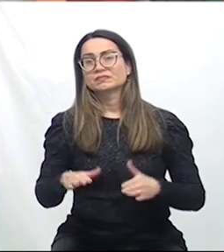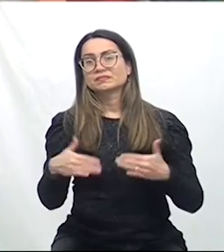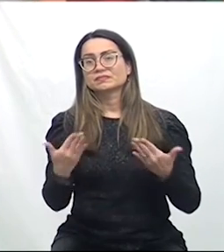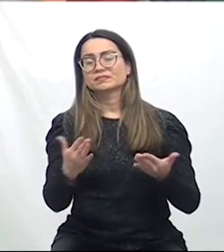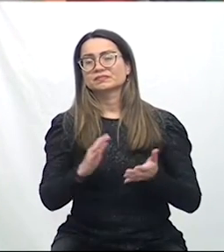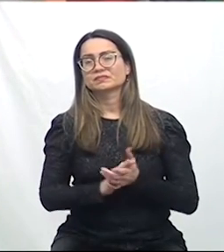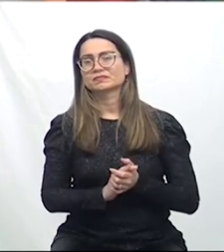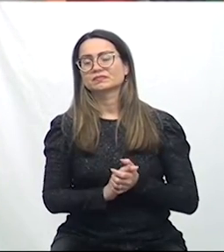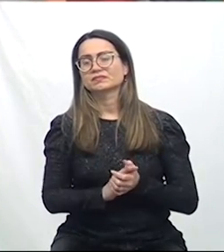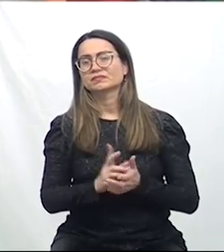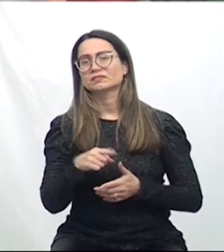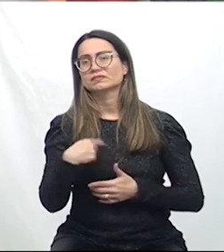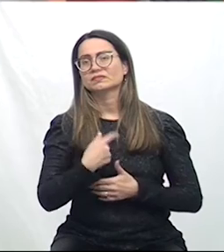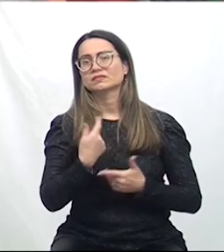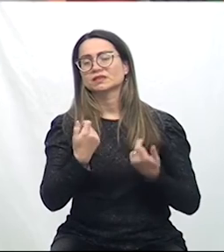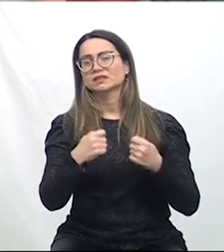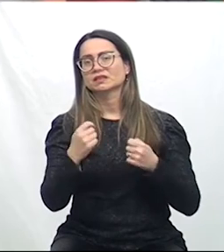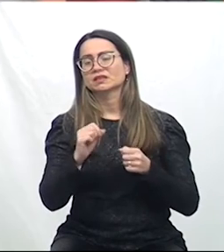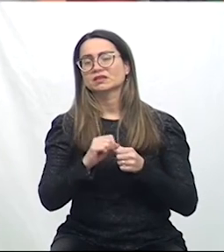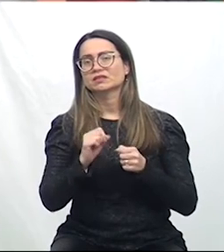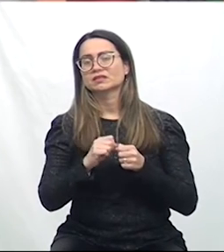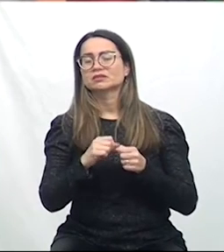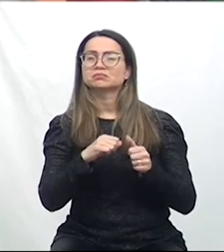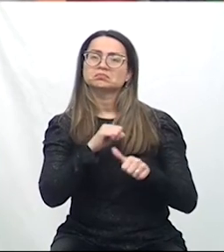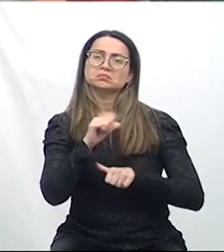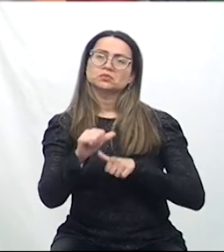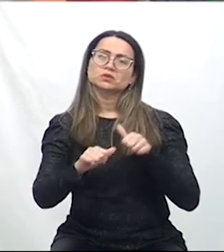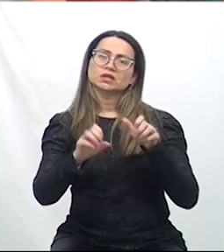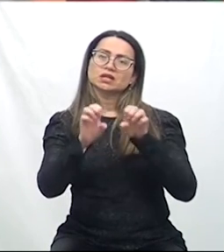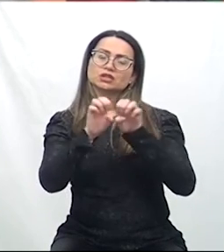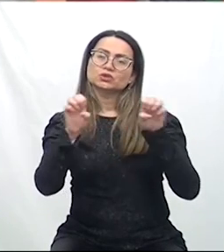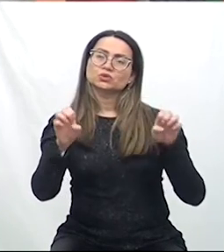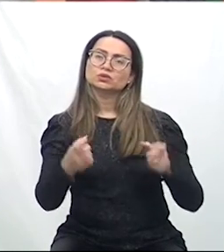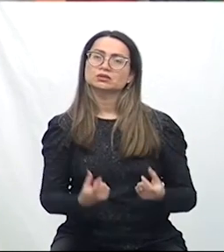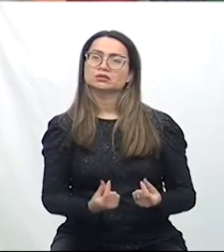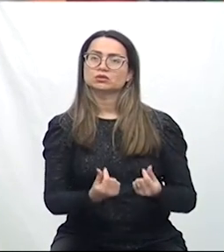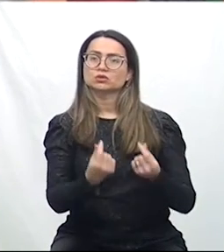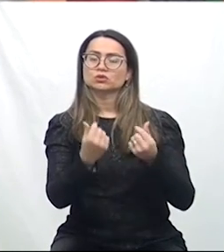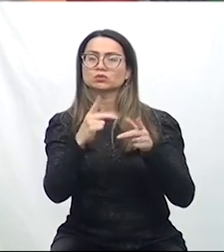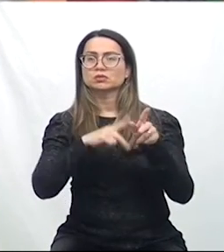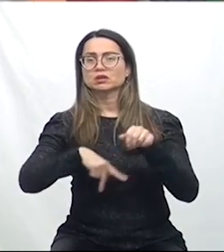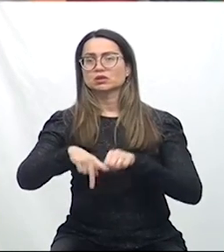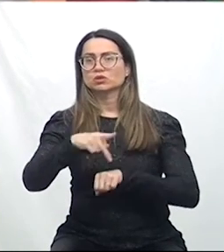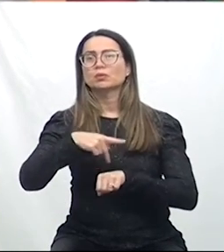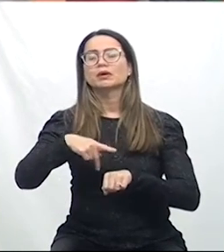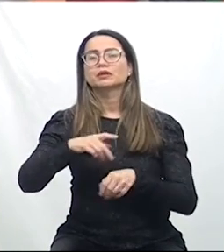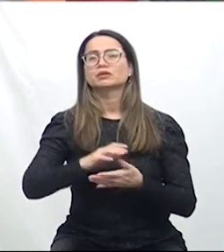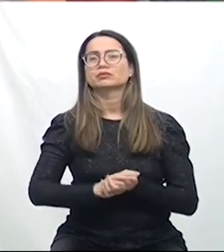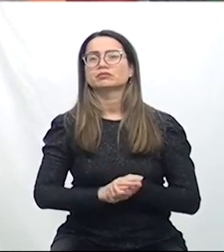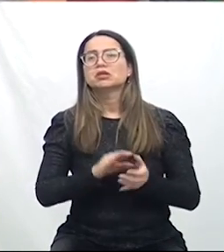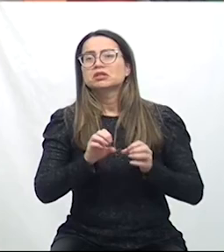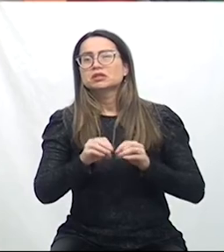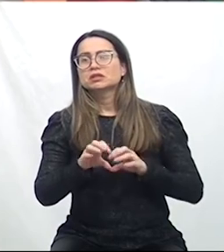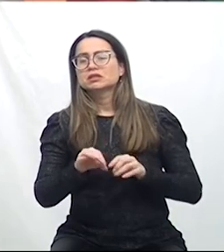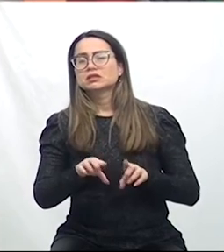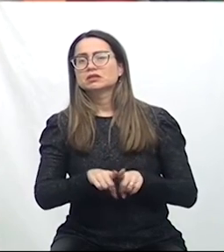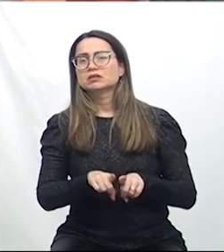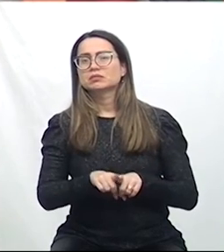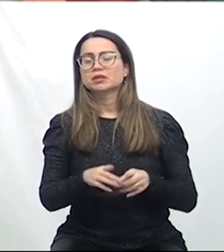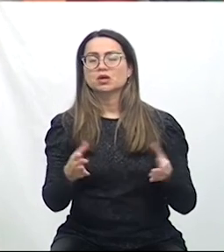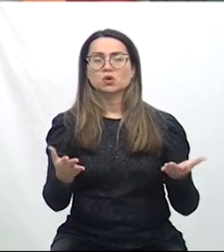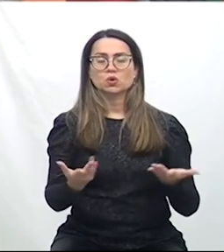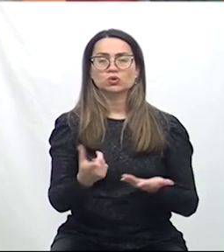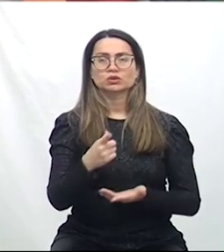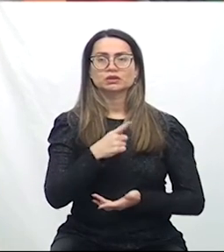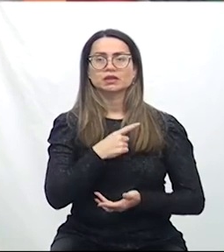nós temos que fazer? Nós temos que mudar a estrutura do país, econômica, educacional. A nossa escola, hoje tem uma criança